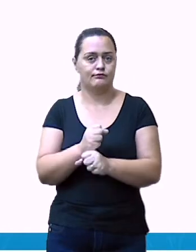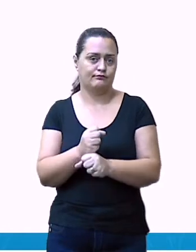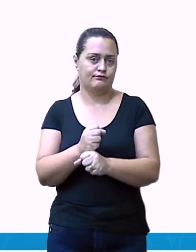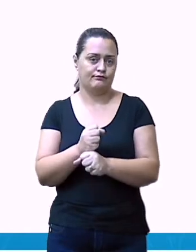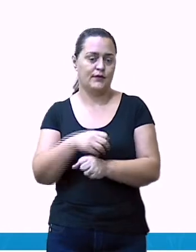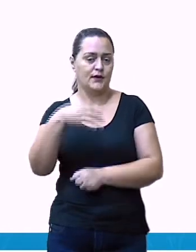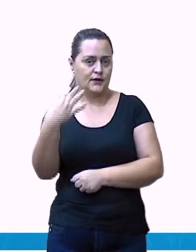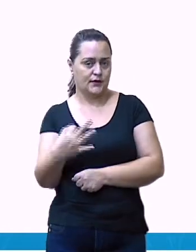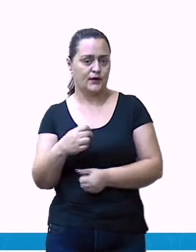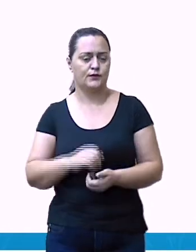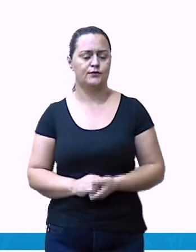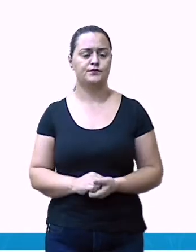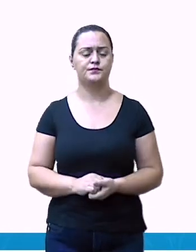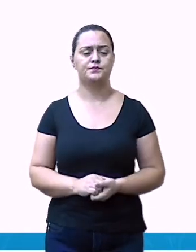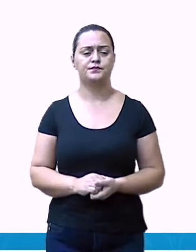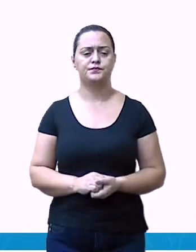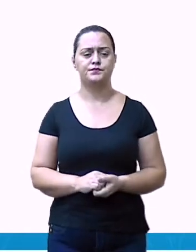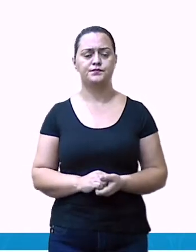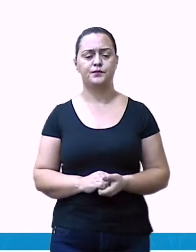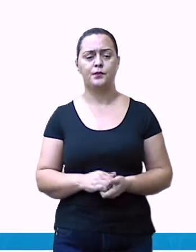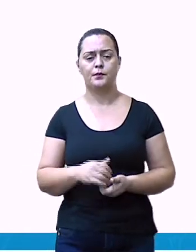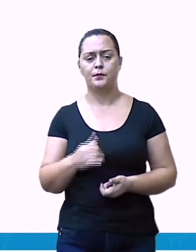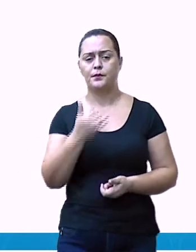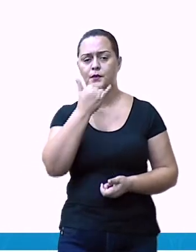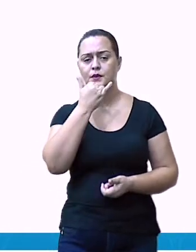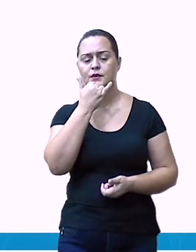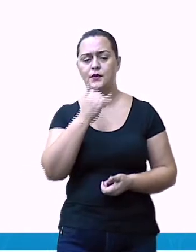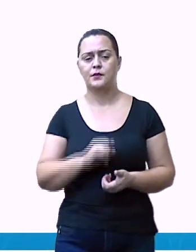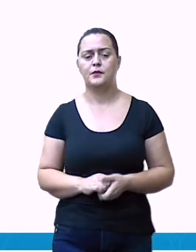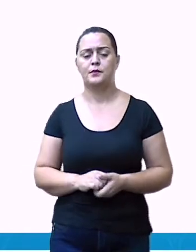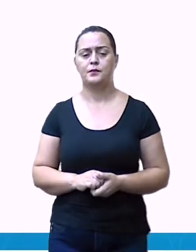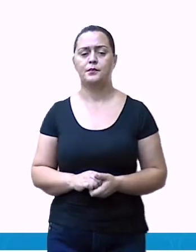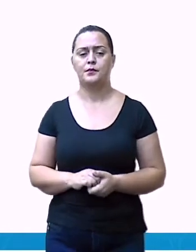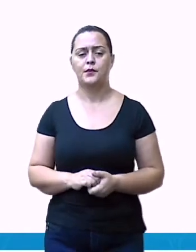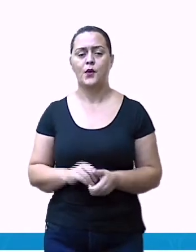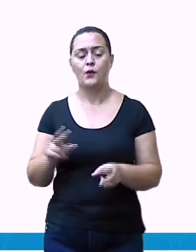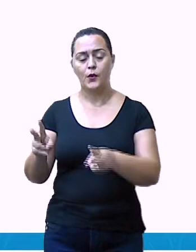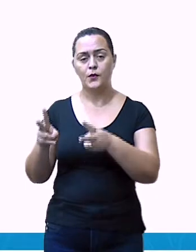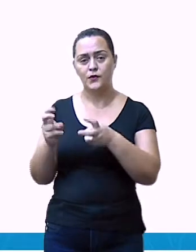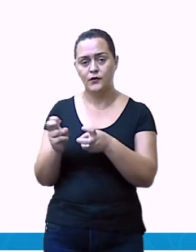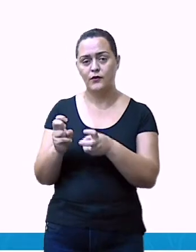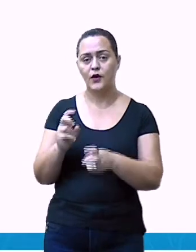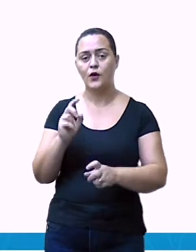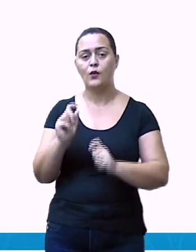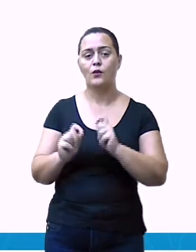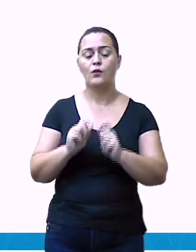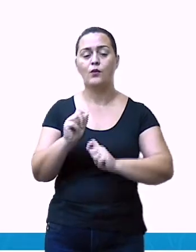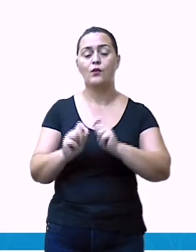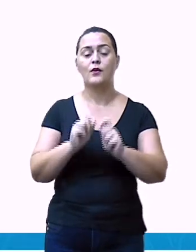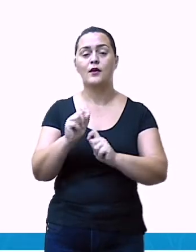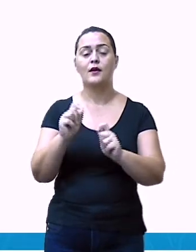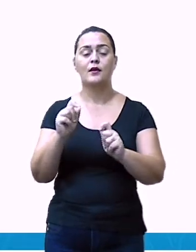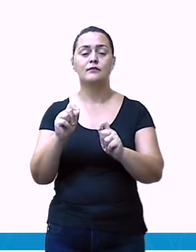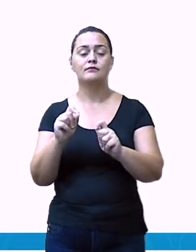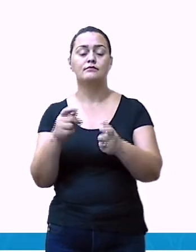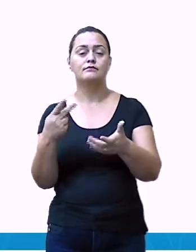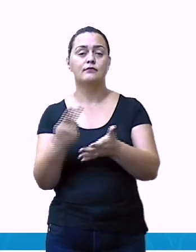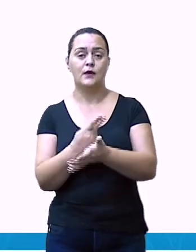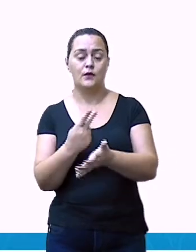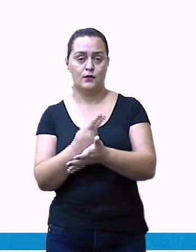aqui 2,2, que é a da primeira questão, e 1,4, que foram os pontos que